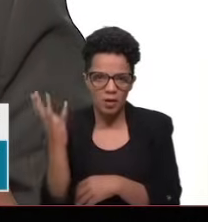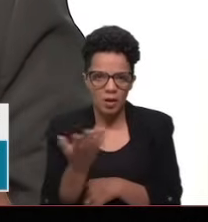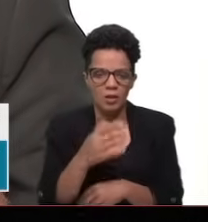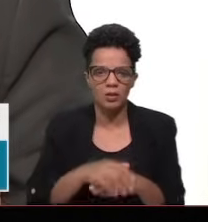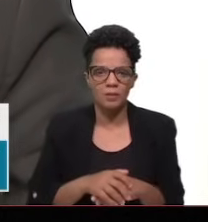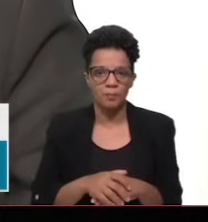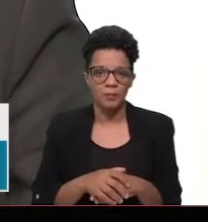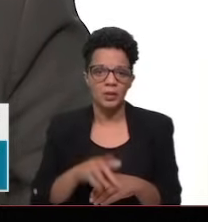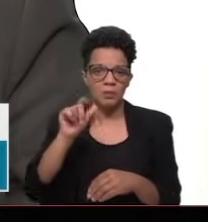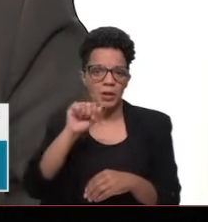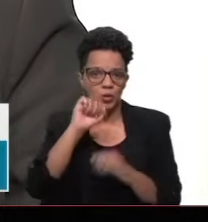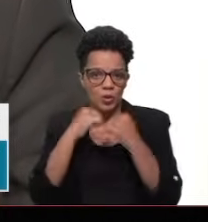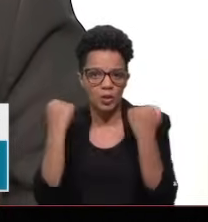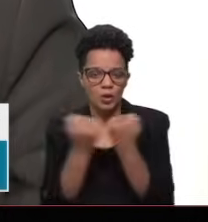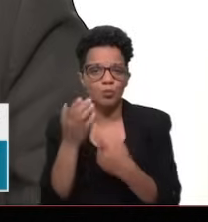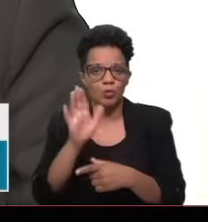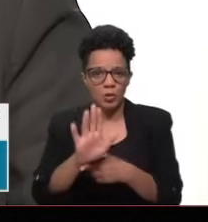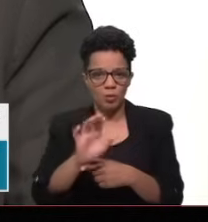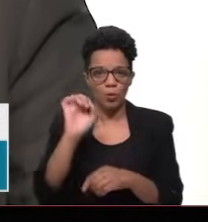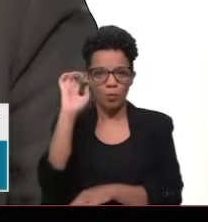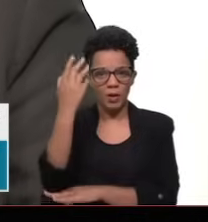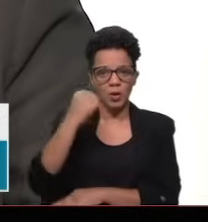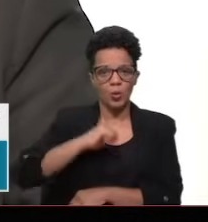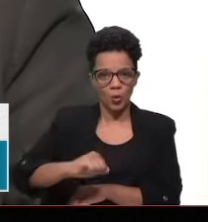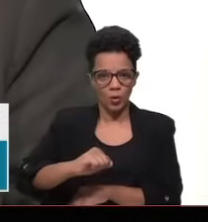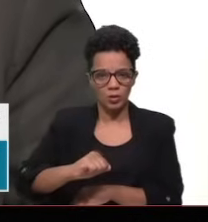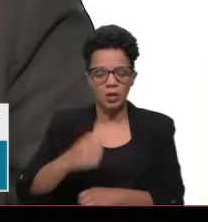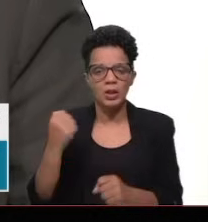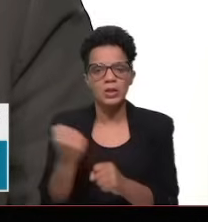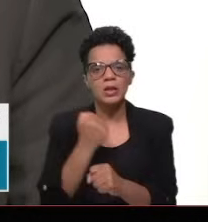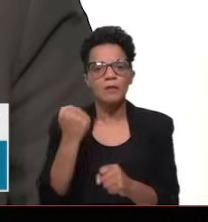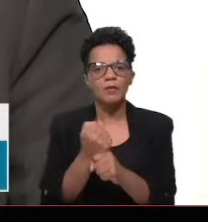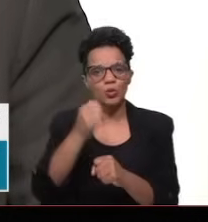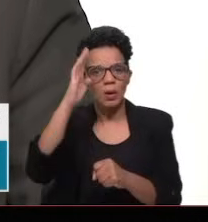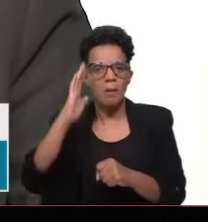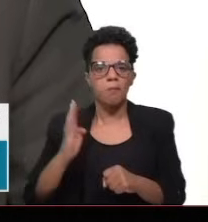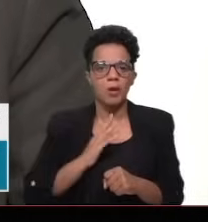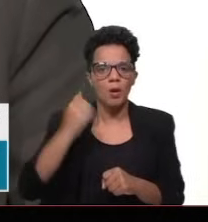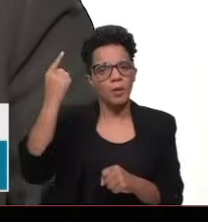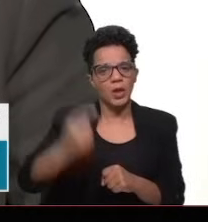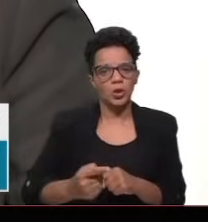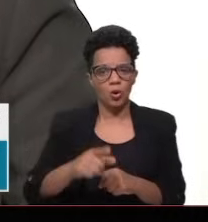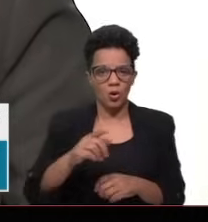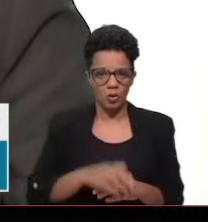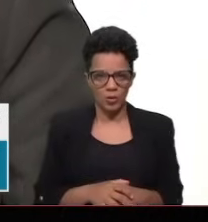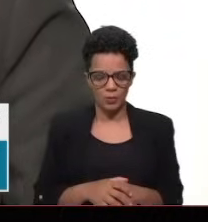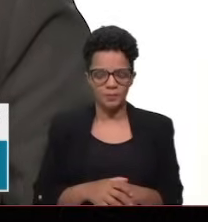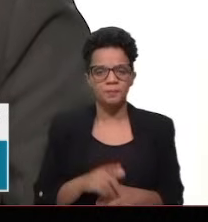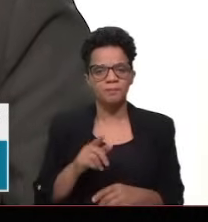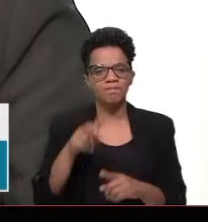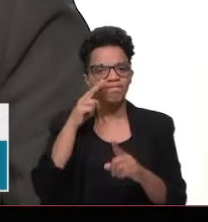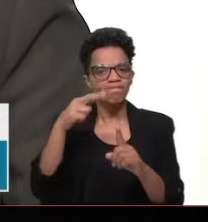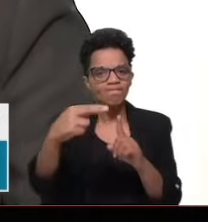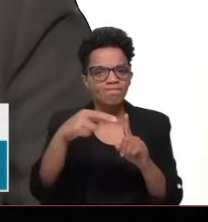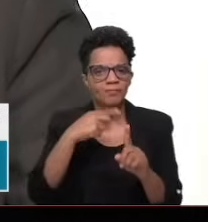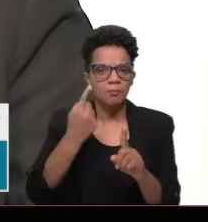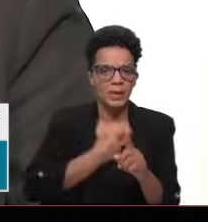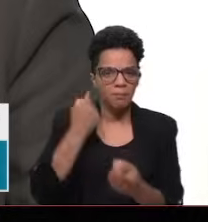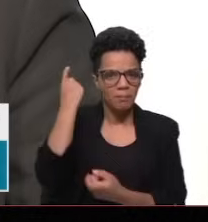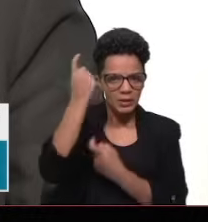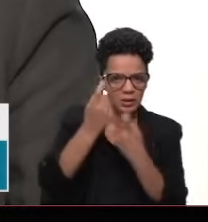pano é contra o serviço militar obrigatório que é algo que também teria sido por cima da mesa h e é nesta perspectiva que nós temos que pensar também